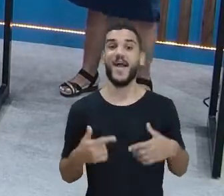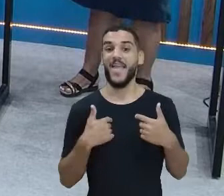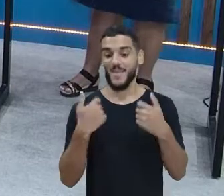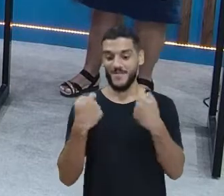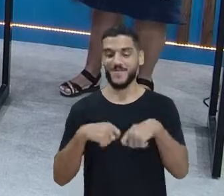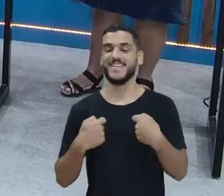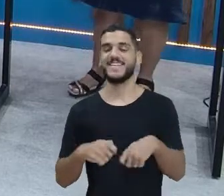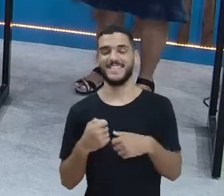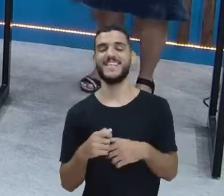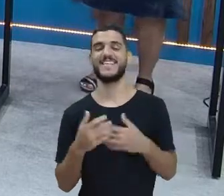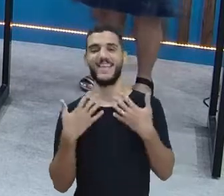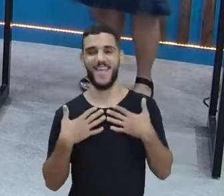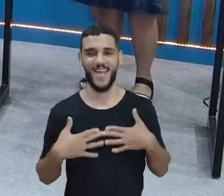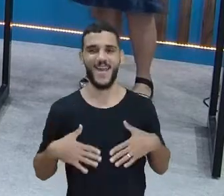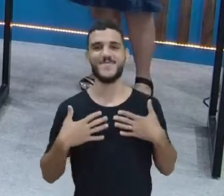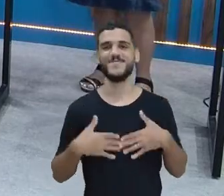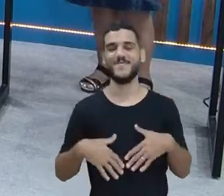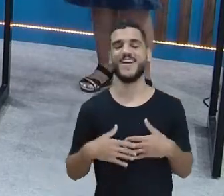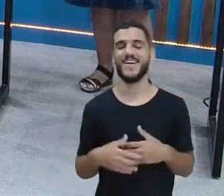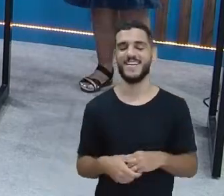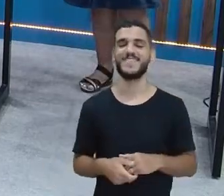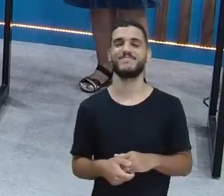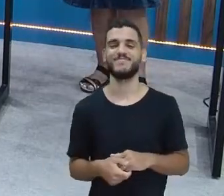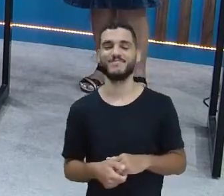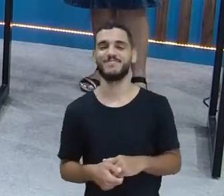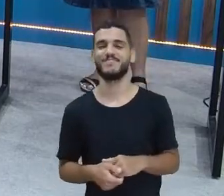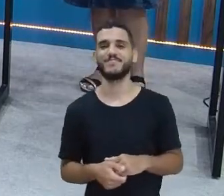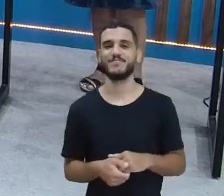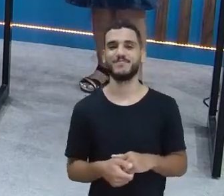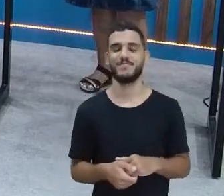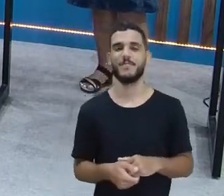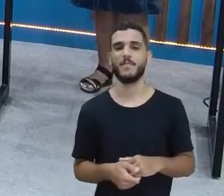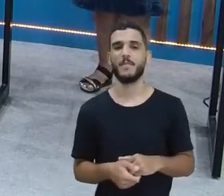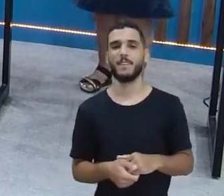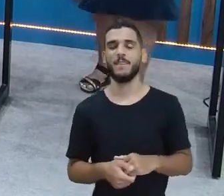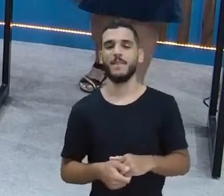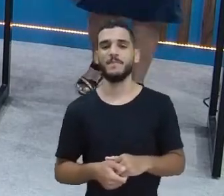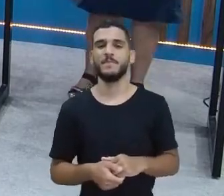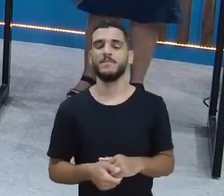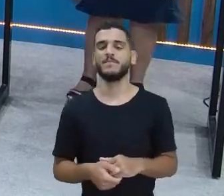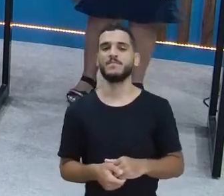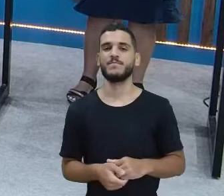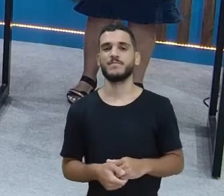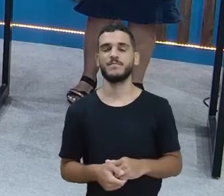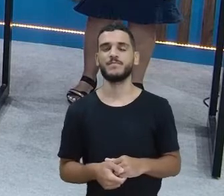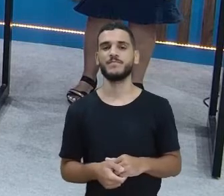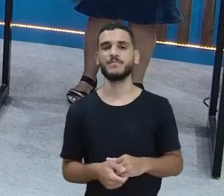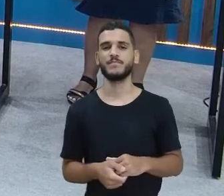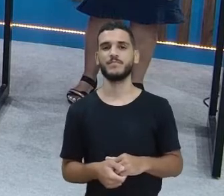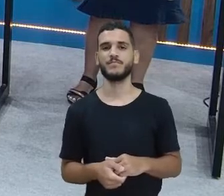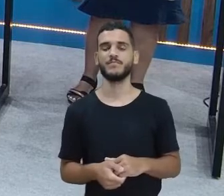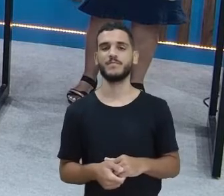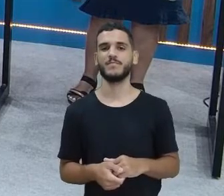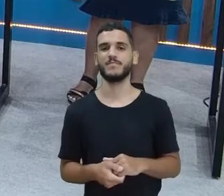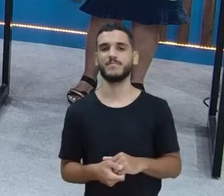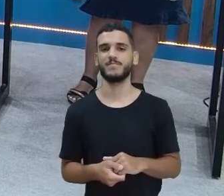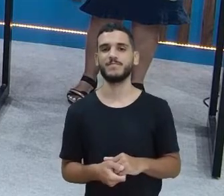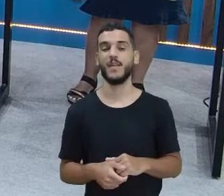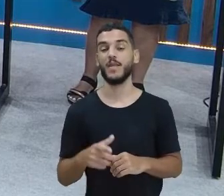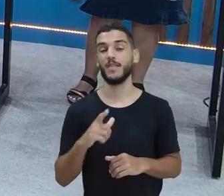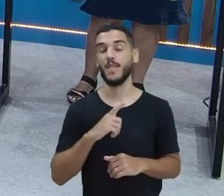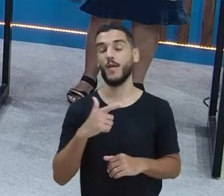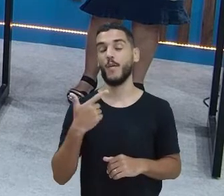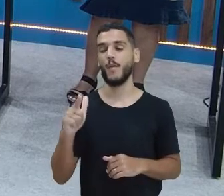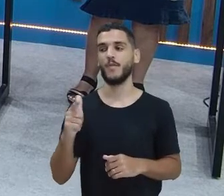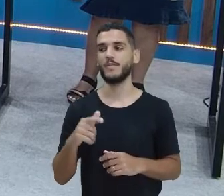precisando, né? Eu tô precisando de maracujazinho, suquinho de maracujá, né? E tem outra versão que minha mãe me ensinou. Faz assim. É, ao invés de fazer,